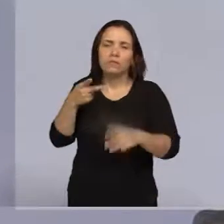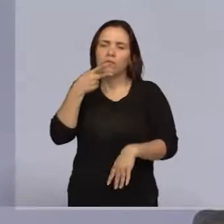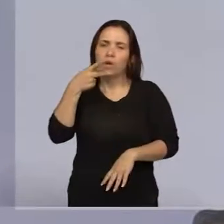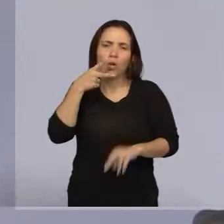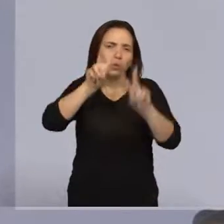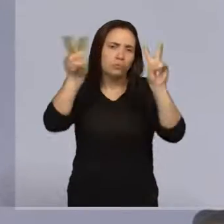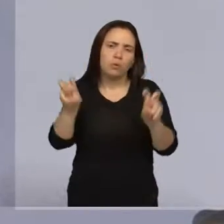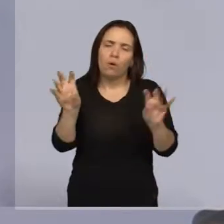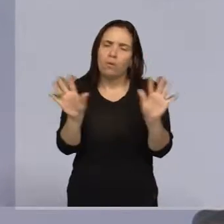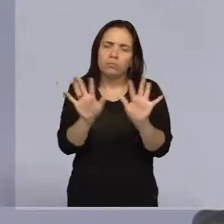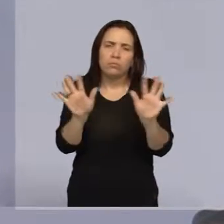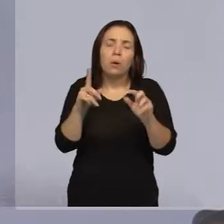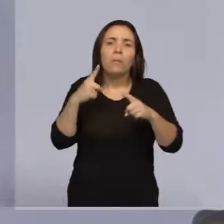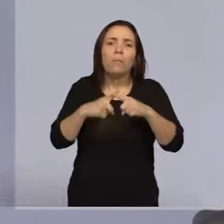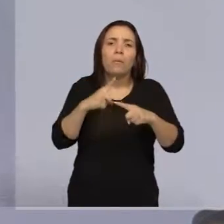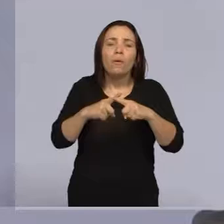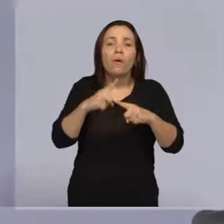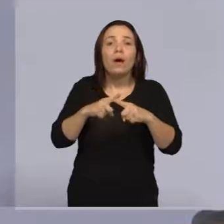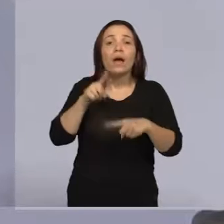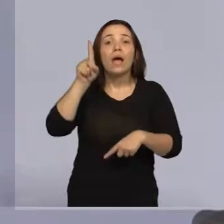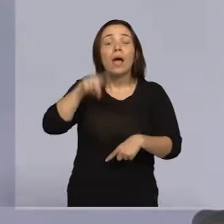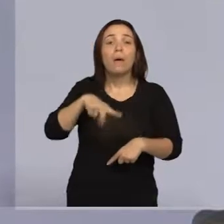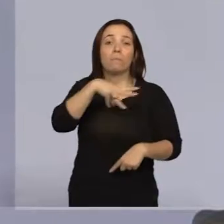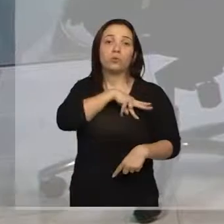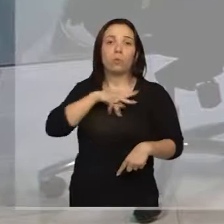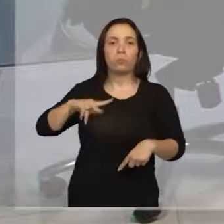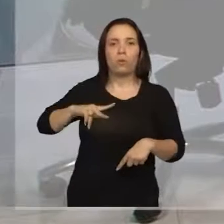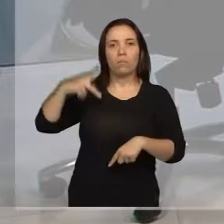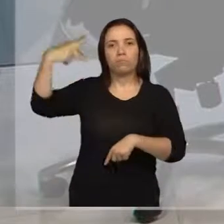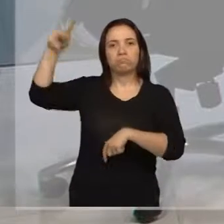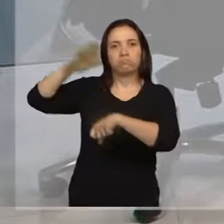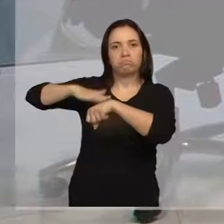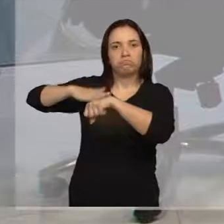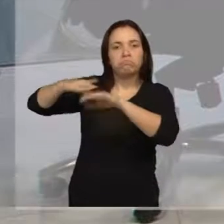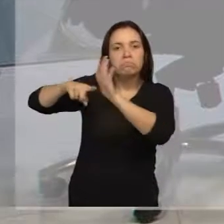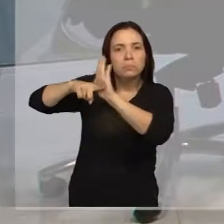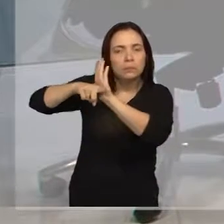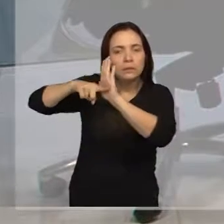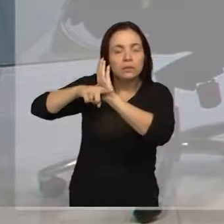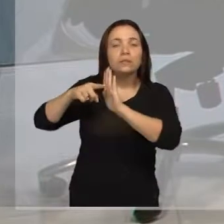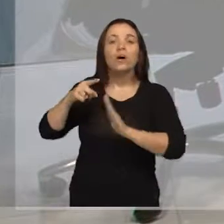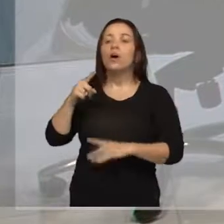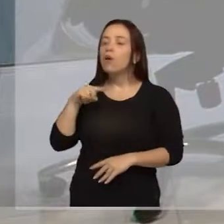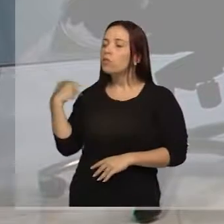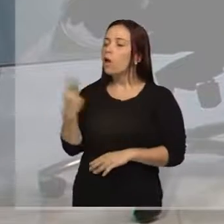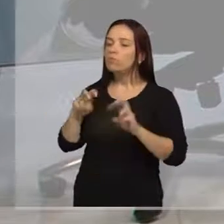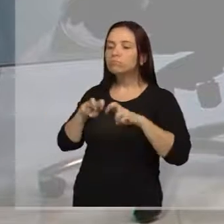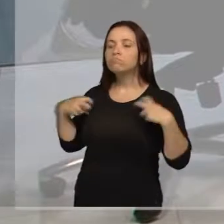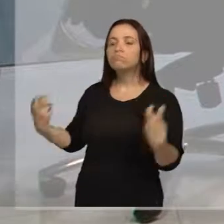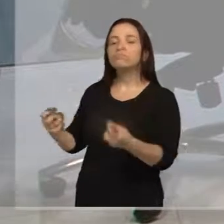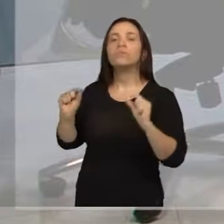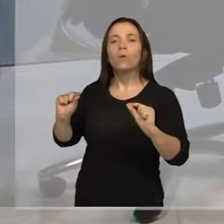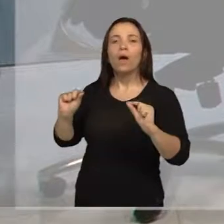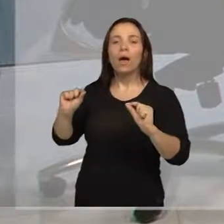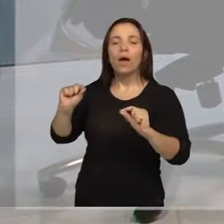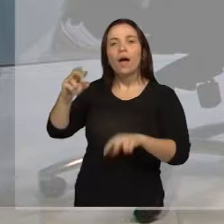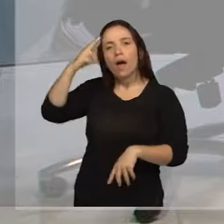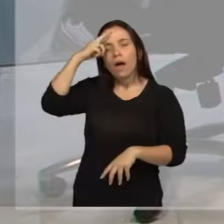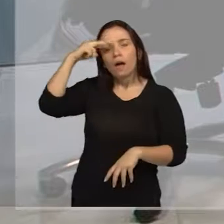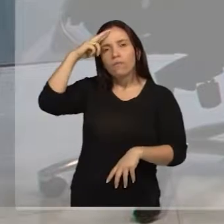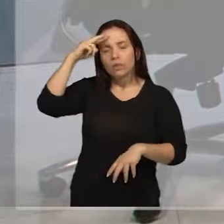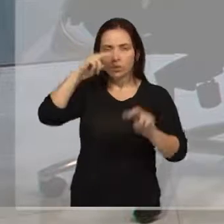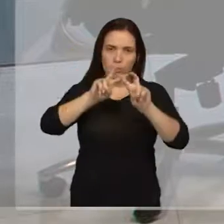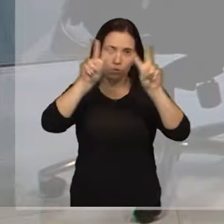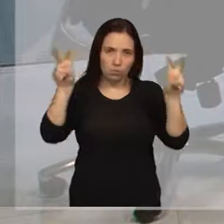nesse assunto, porque isso é assunto para o Ministério Público, né? A gente prefere analisar objetivamente em